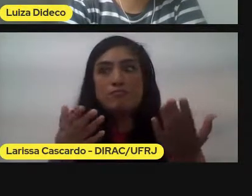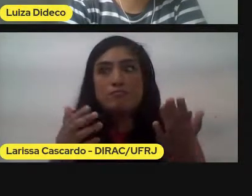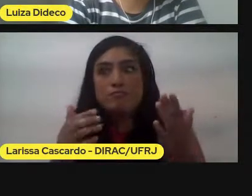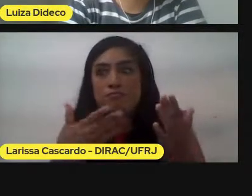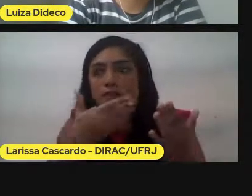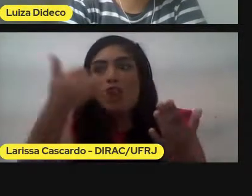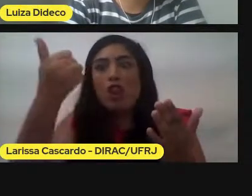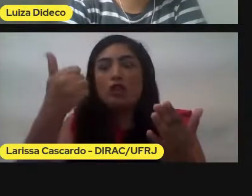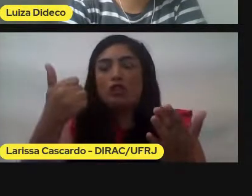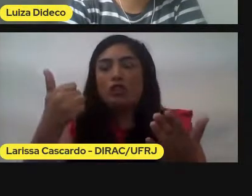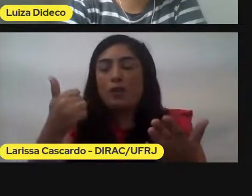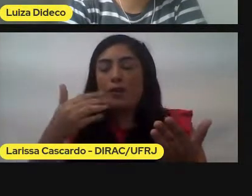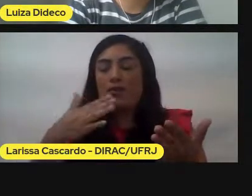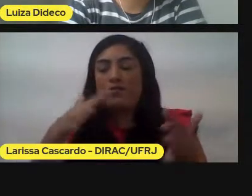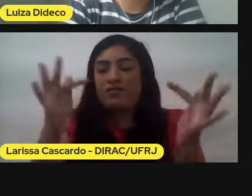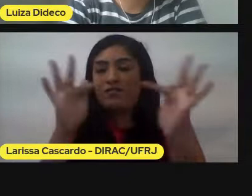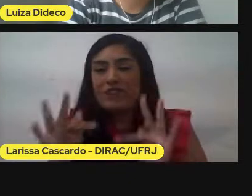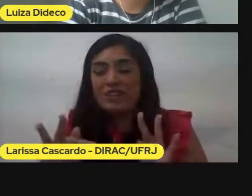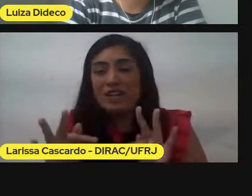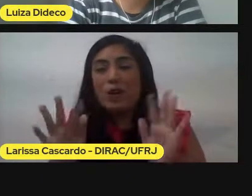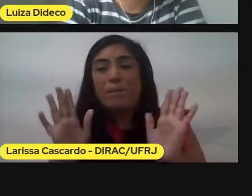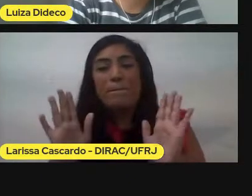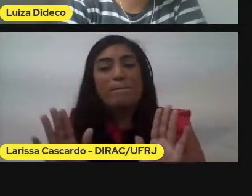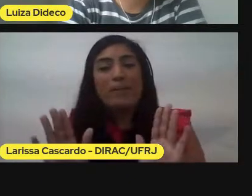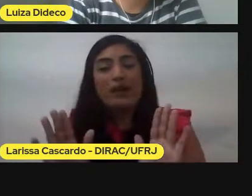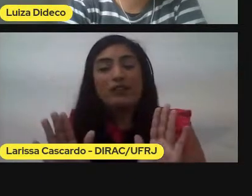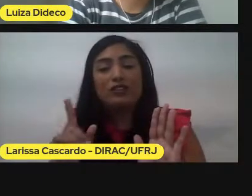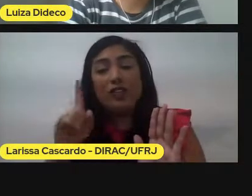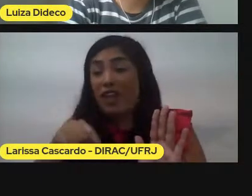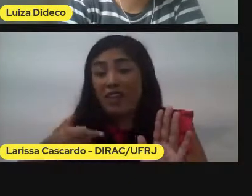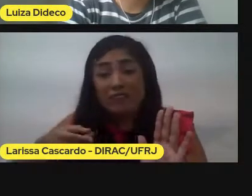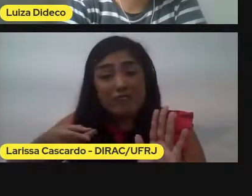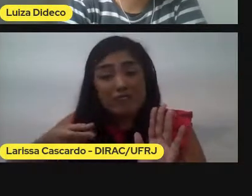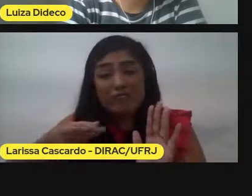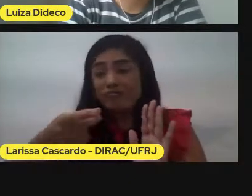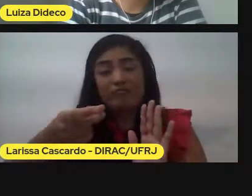é pendular e é finito.